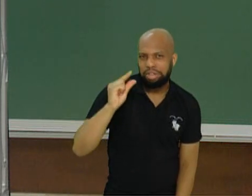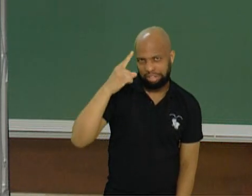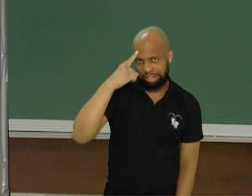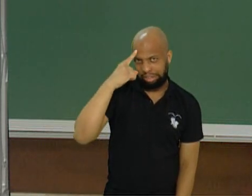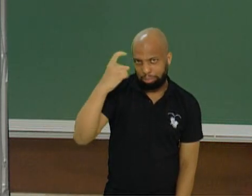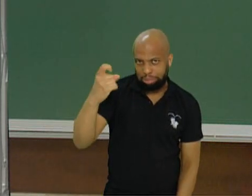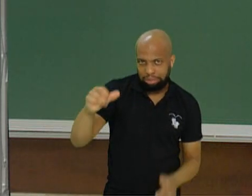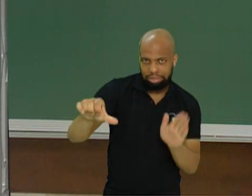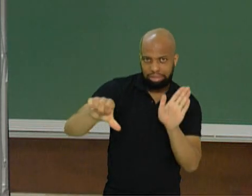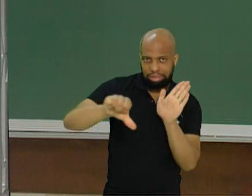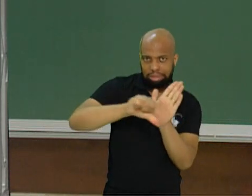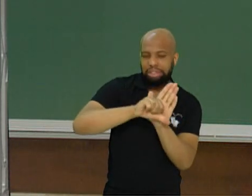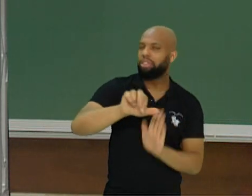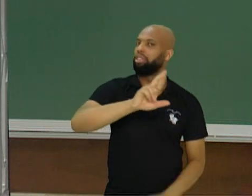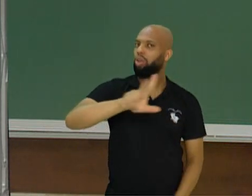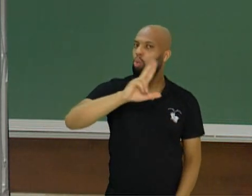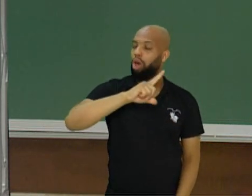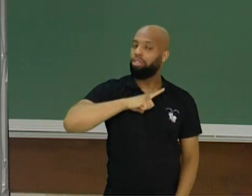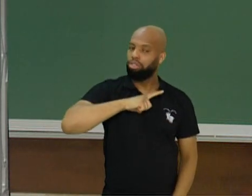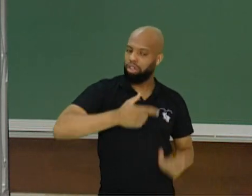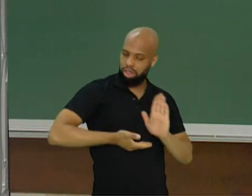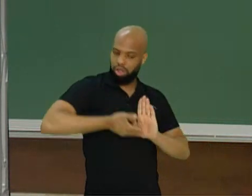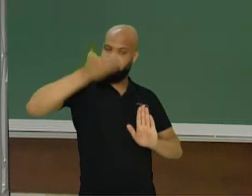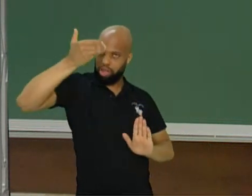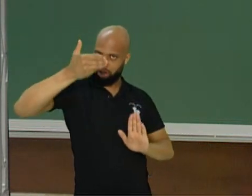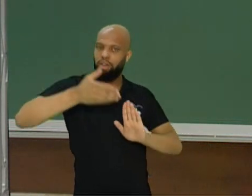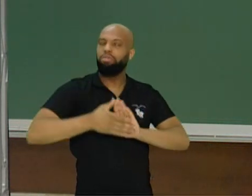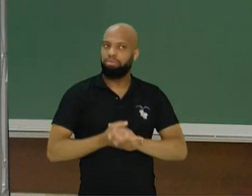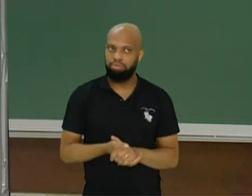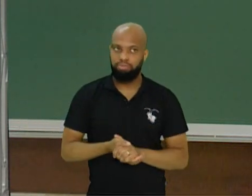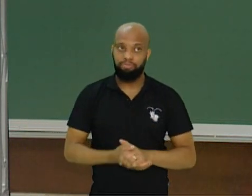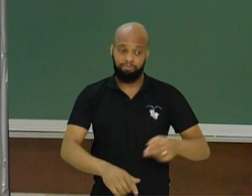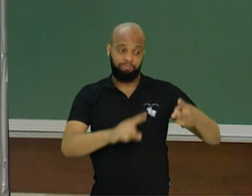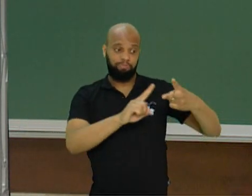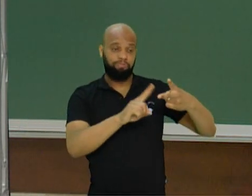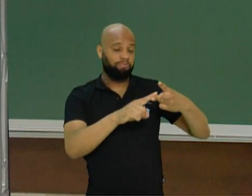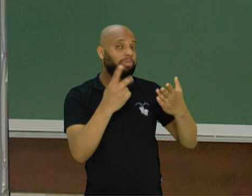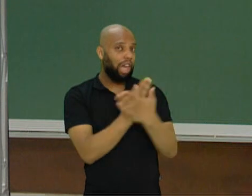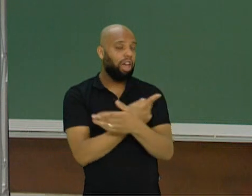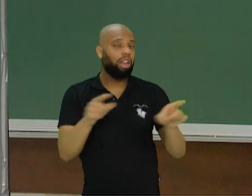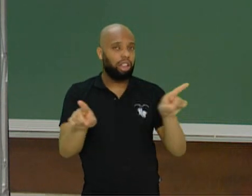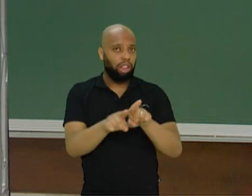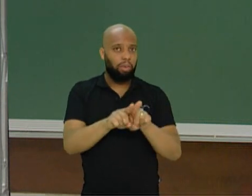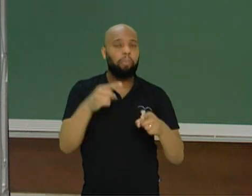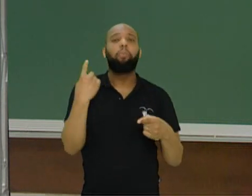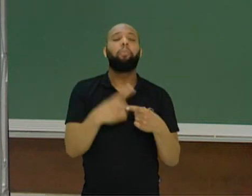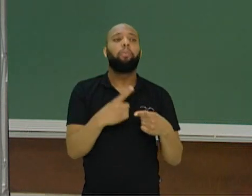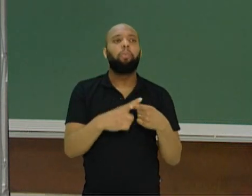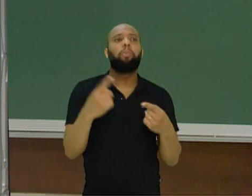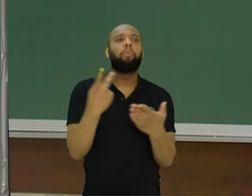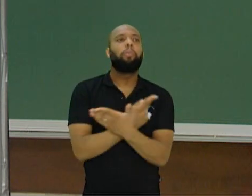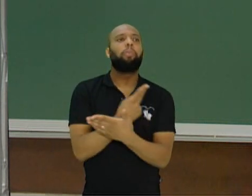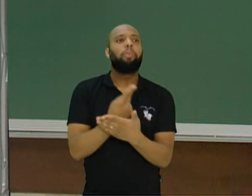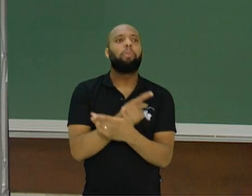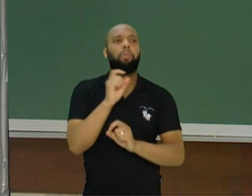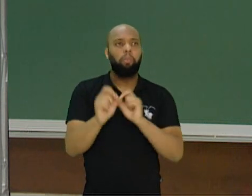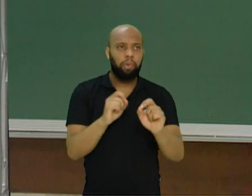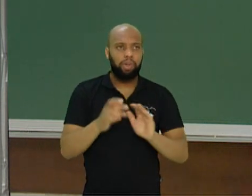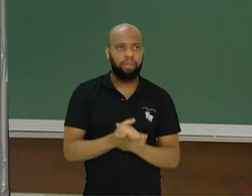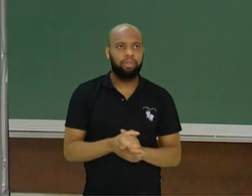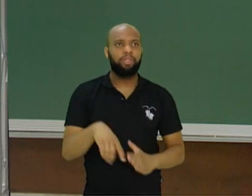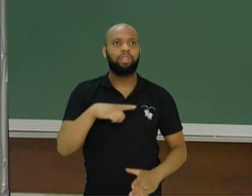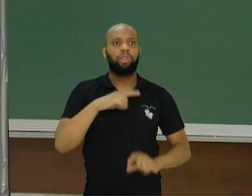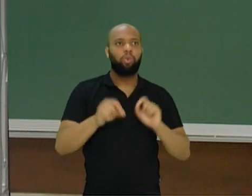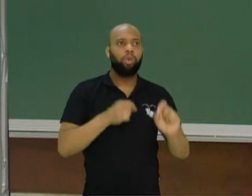é o contrário, que é alto os índices de criminalidade. E na alternativa número 2, né, o que está errado aqui?